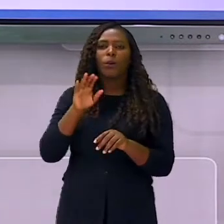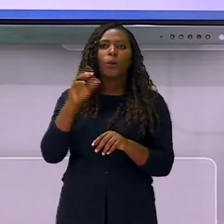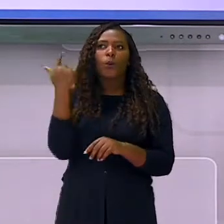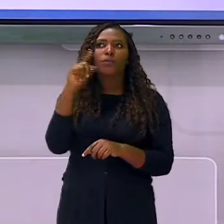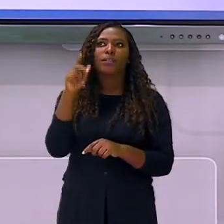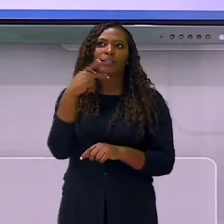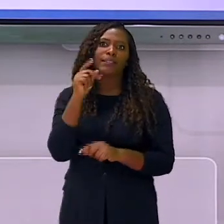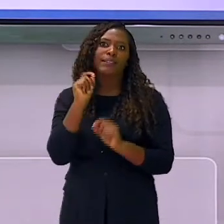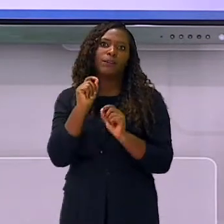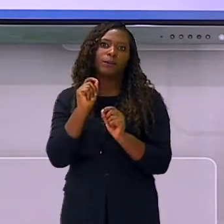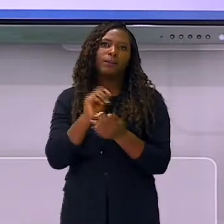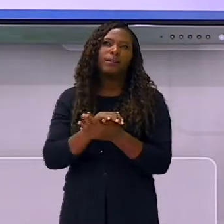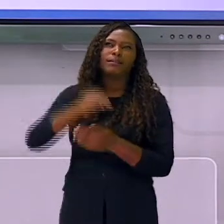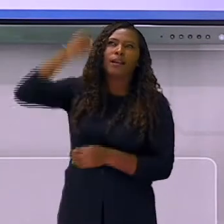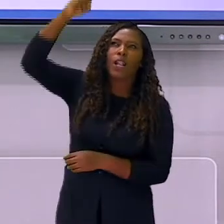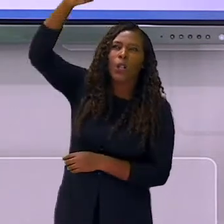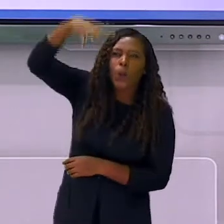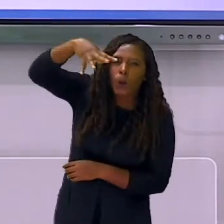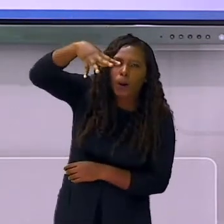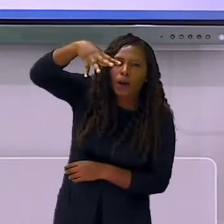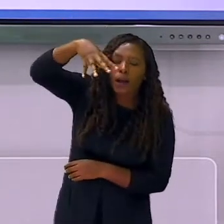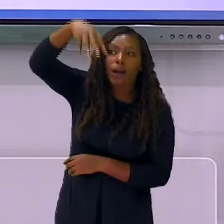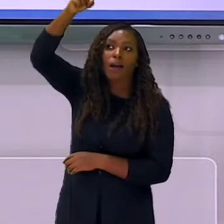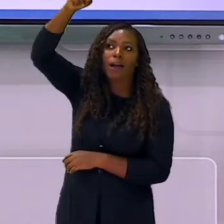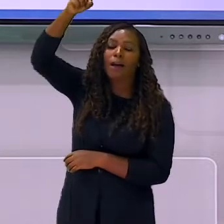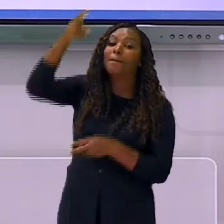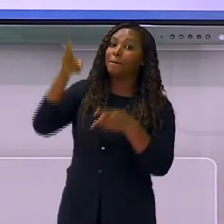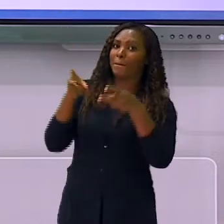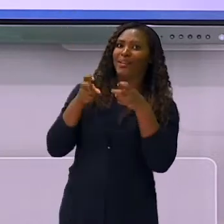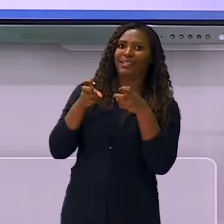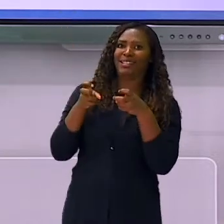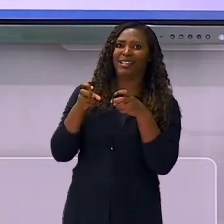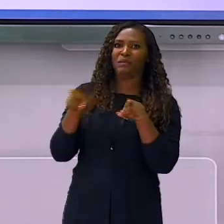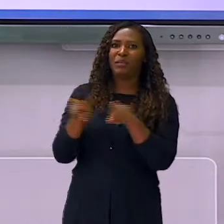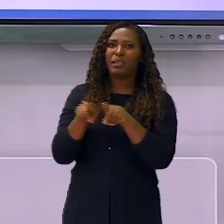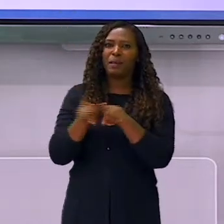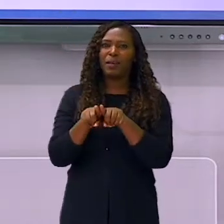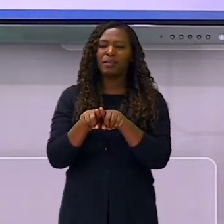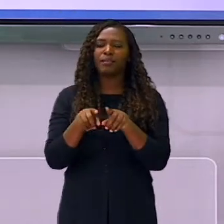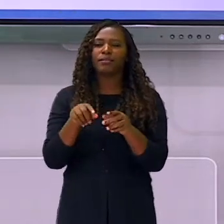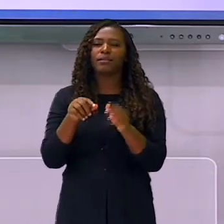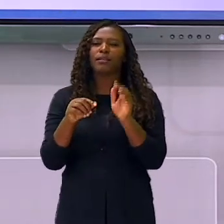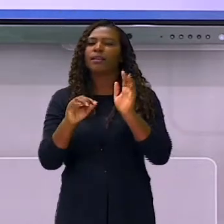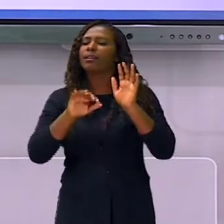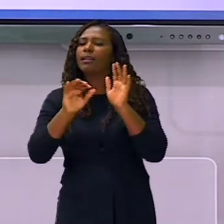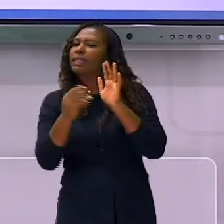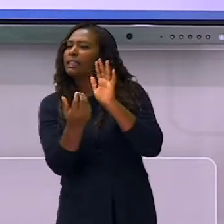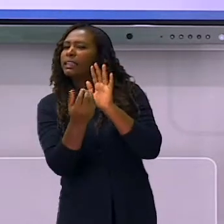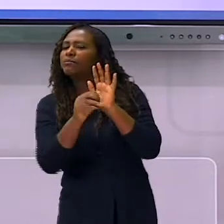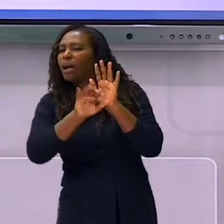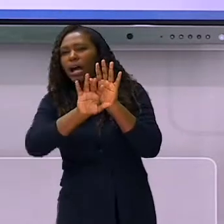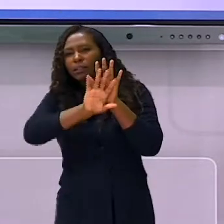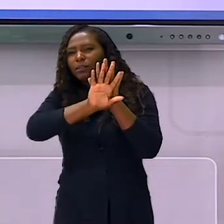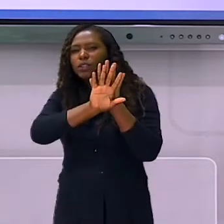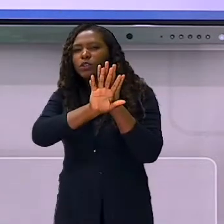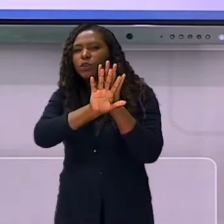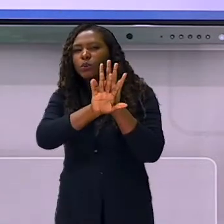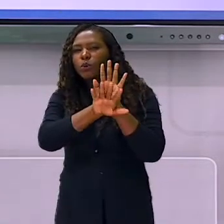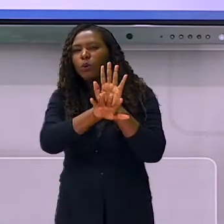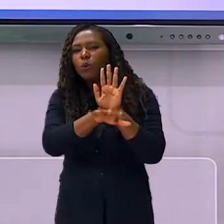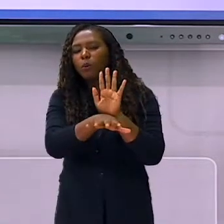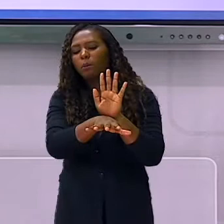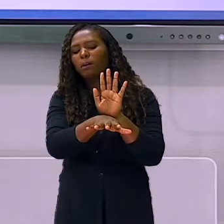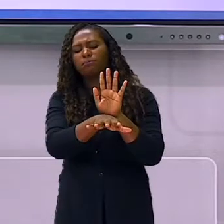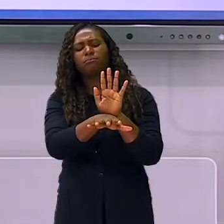se há vultos à sua frente, ainda que não possam discernir o que são exatamente esses